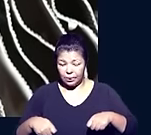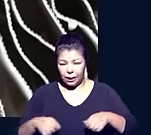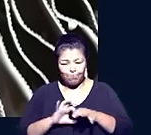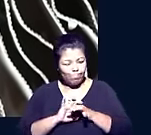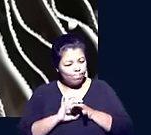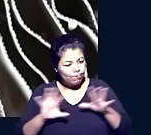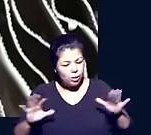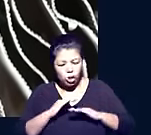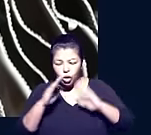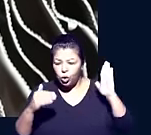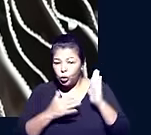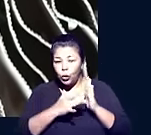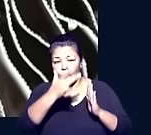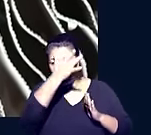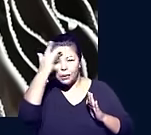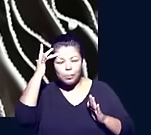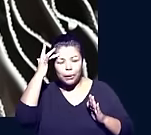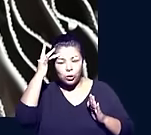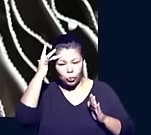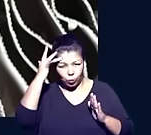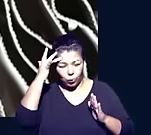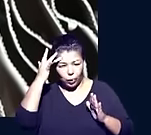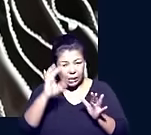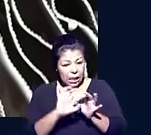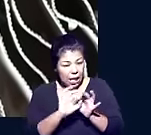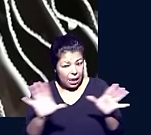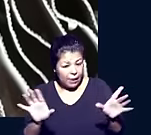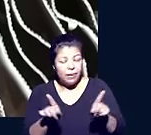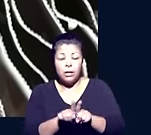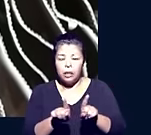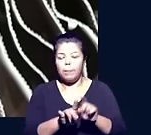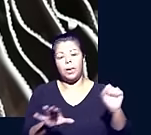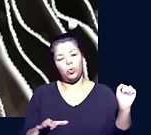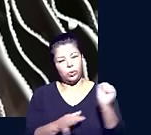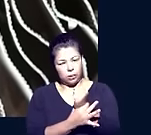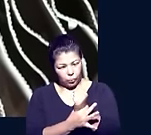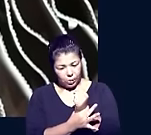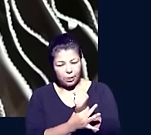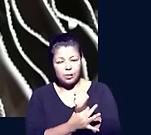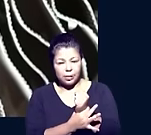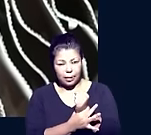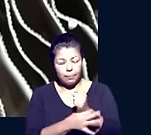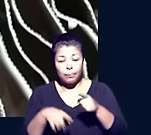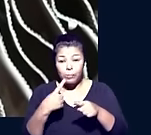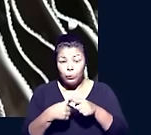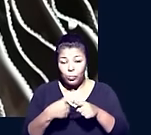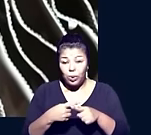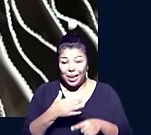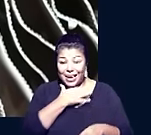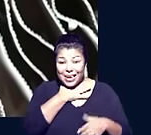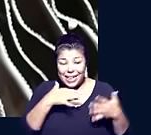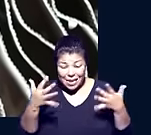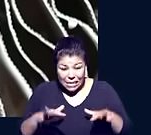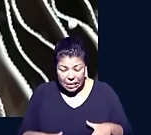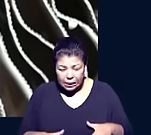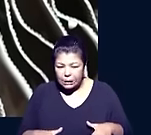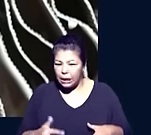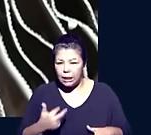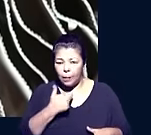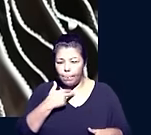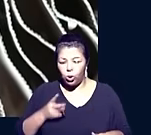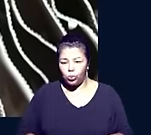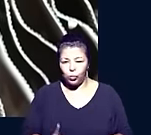com mais segurança né a imprevisibilidade precisa deixar a crise contratada não pode perdurar você não